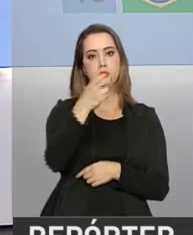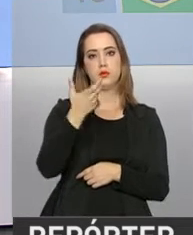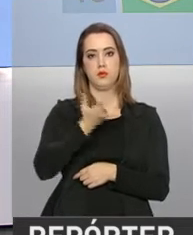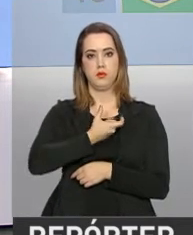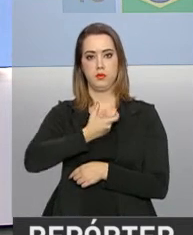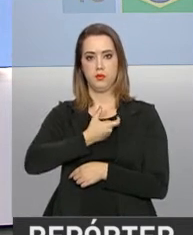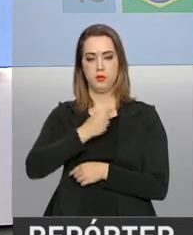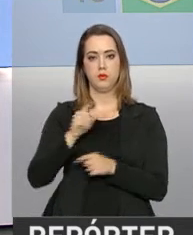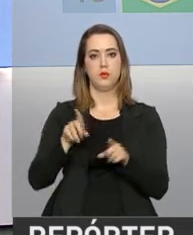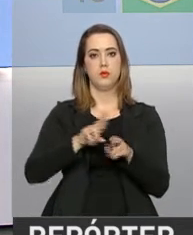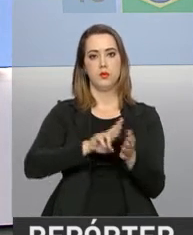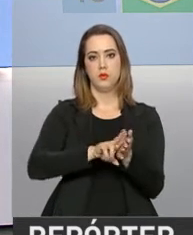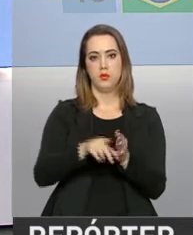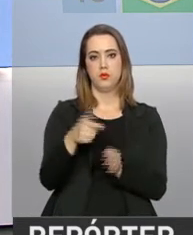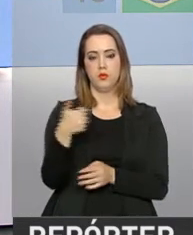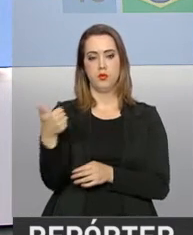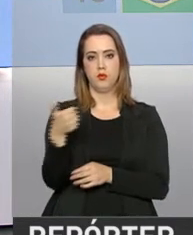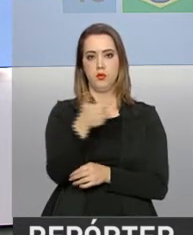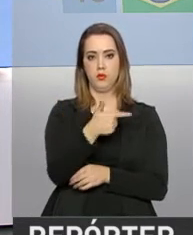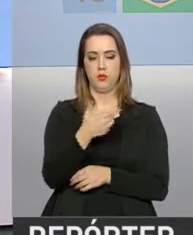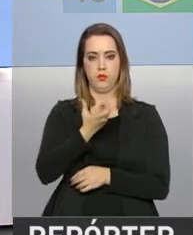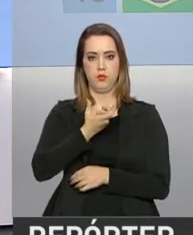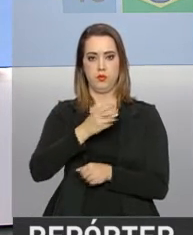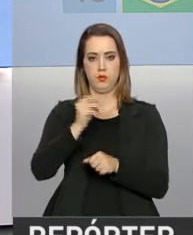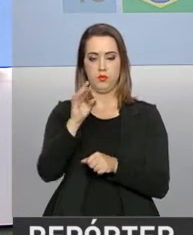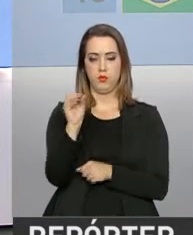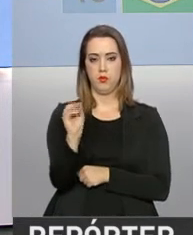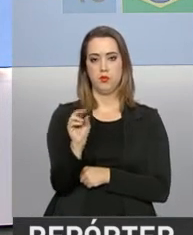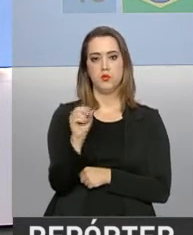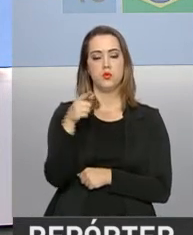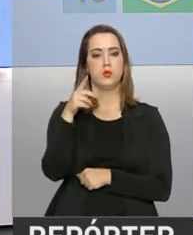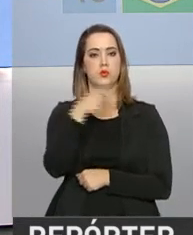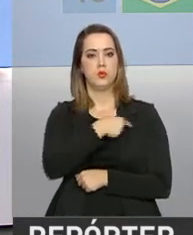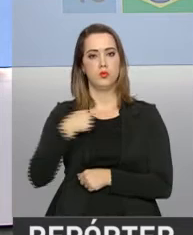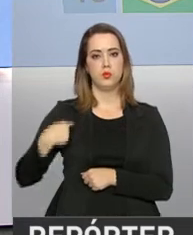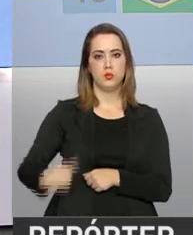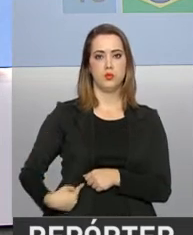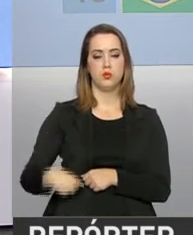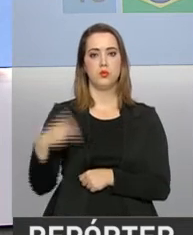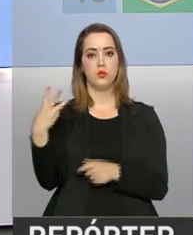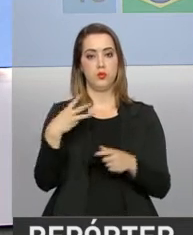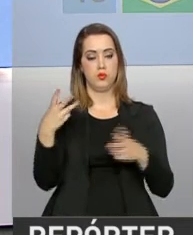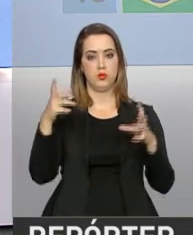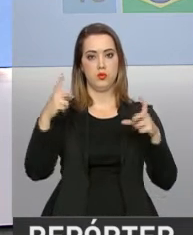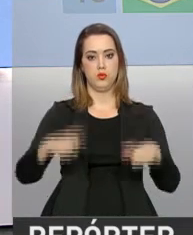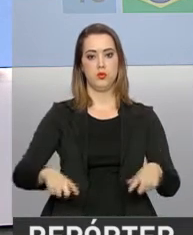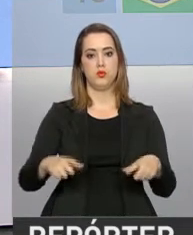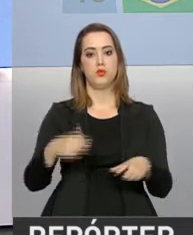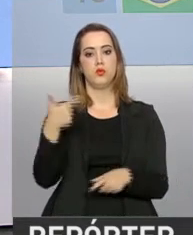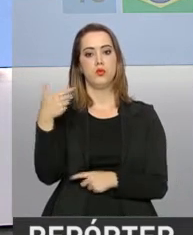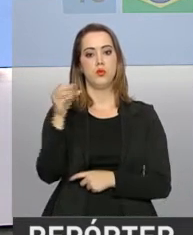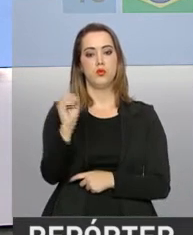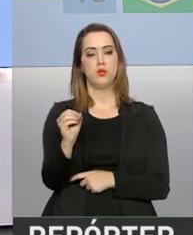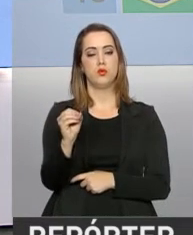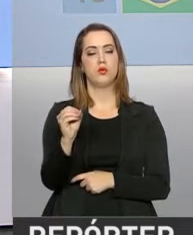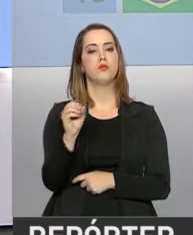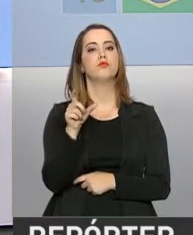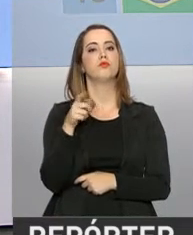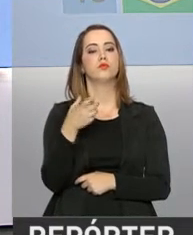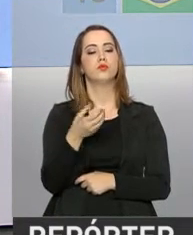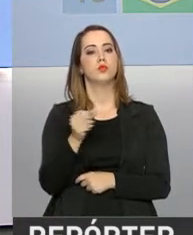medalhas no total, 21 de ouro. A China está em terceiro com 58 medalhas no total, 20 de ouro. O Brasil está